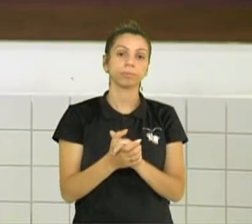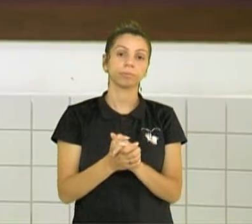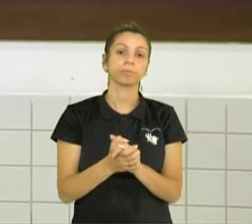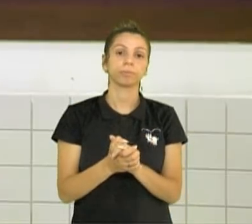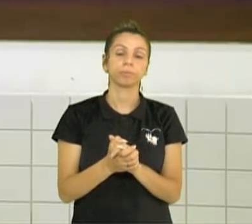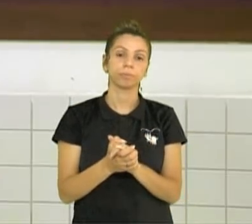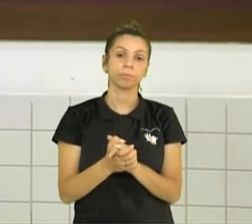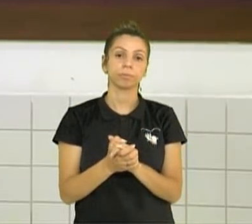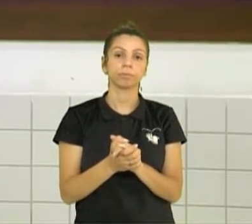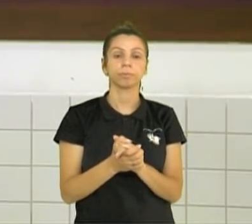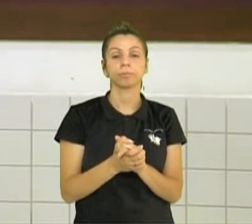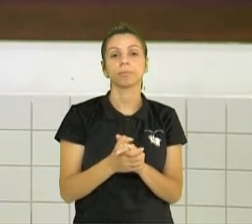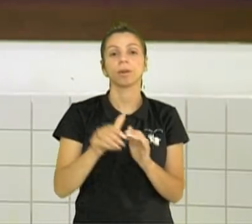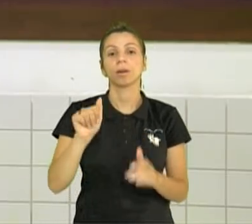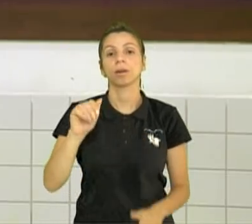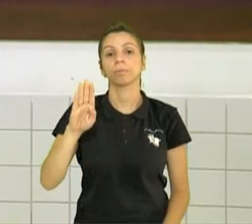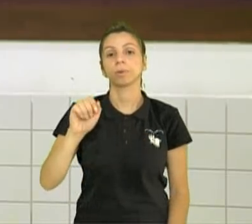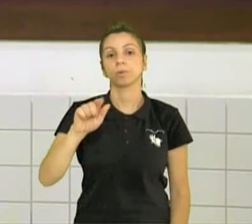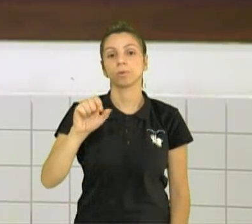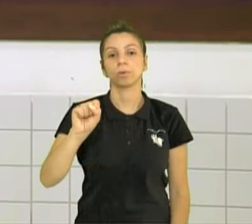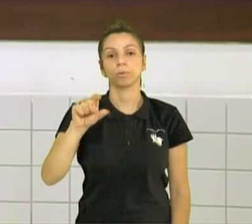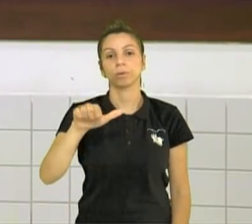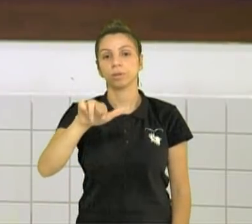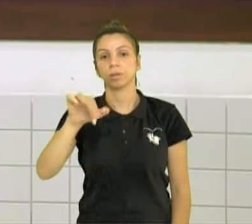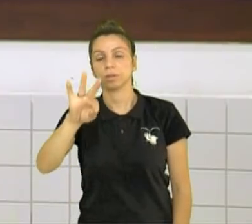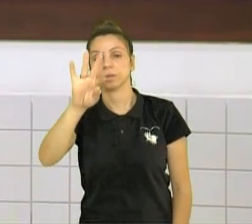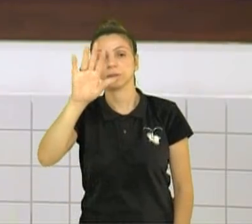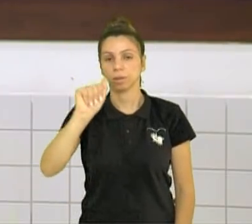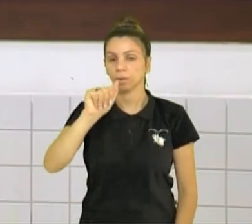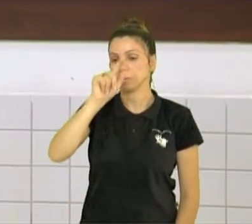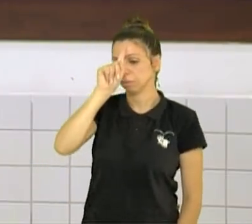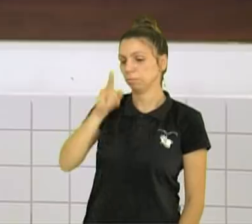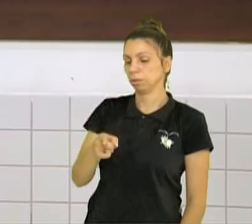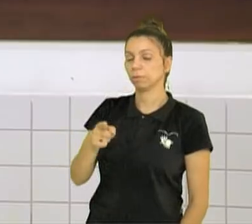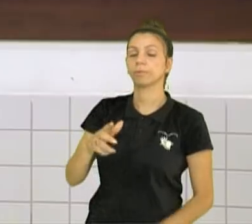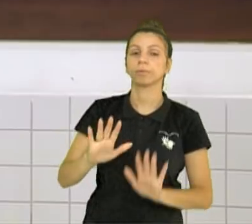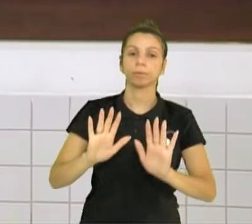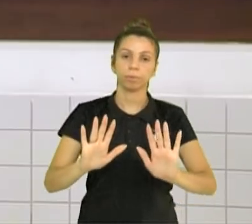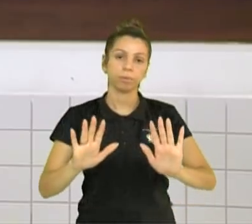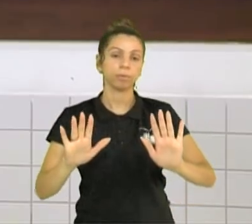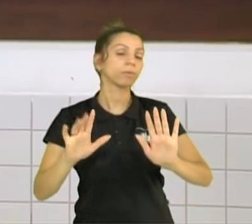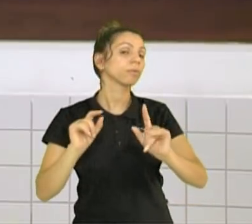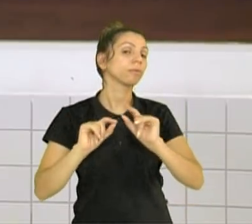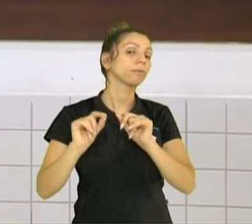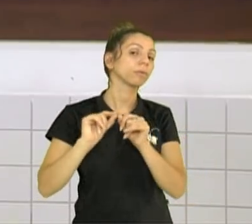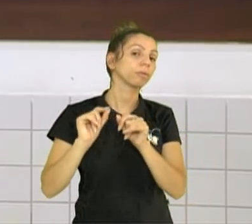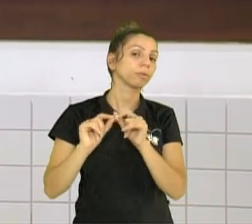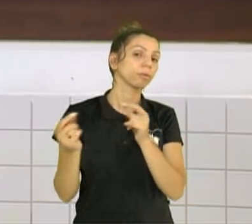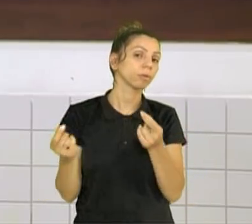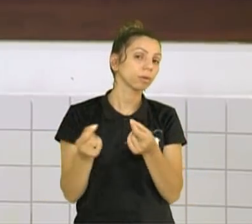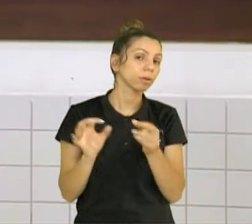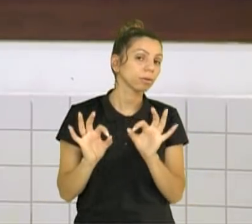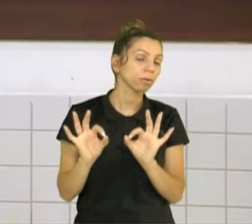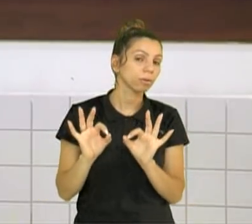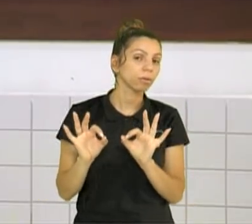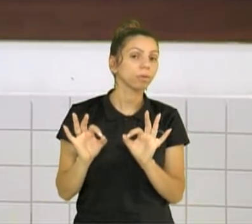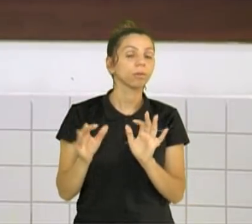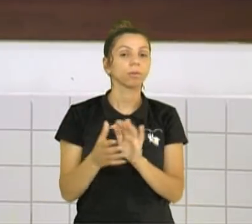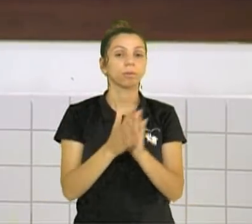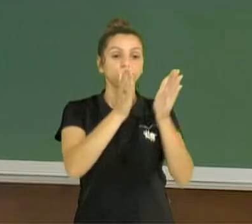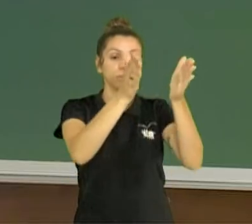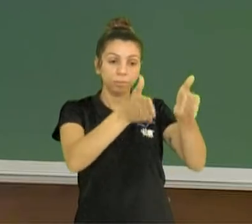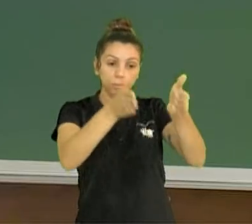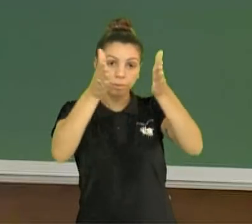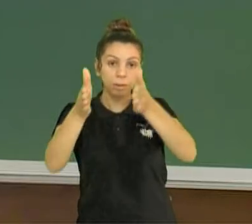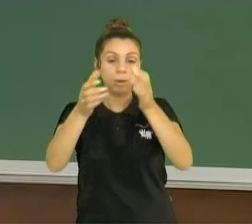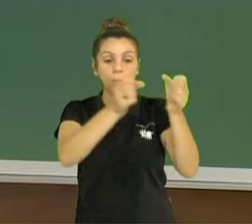Modelo dos reis absolutistas e uma monarquia absolutista. O que o Montesquieu está querendo fazer é exatamente isso, dividir